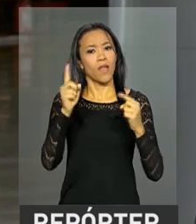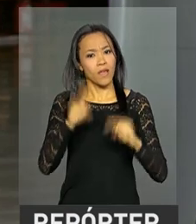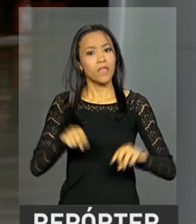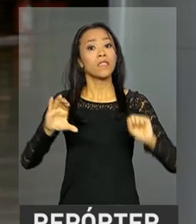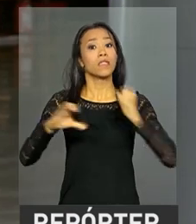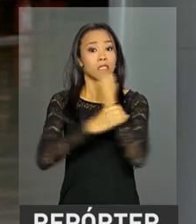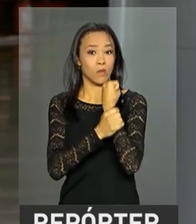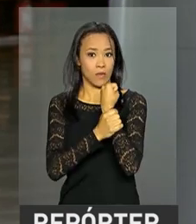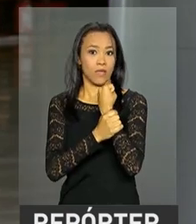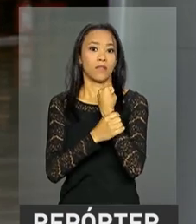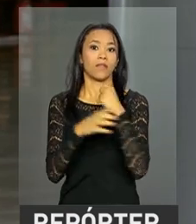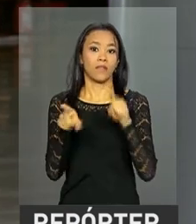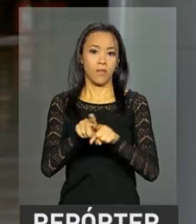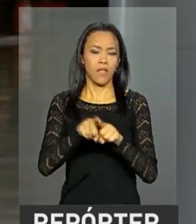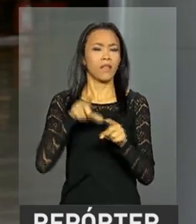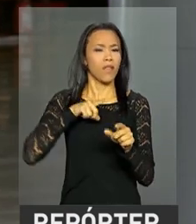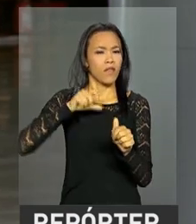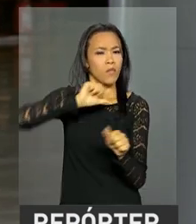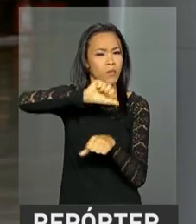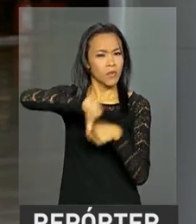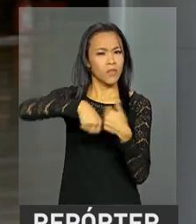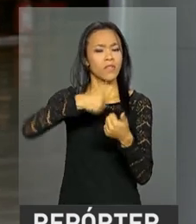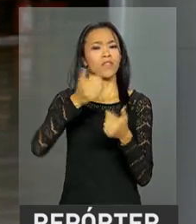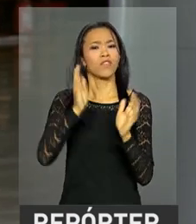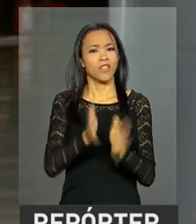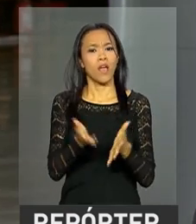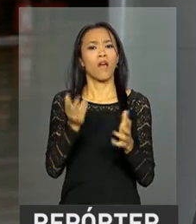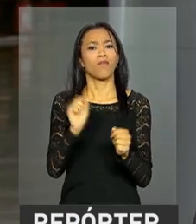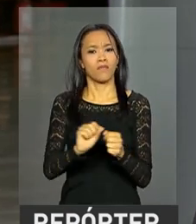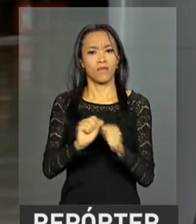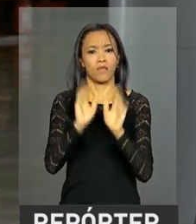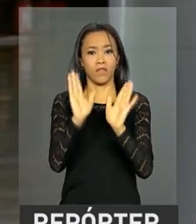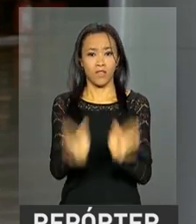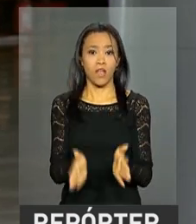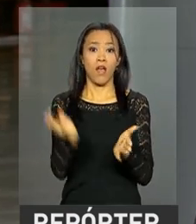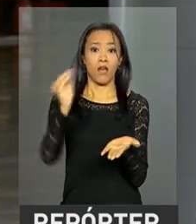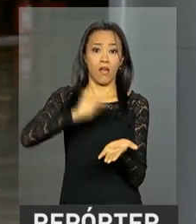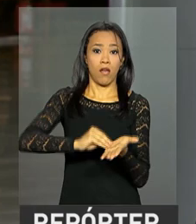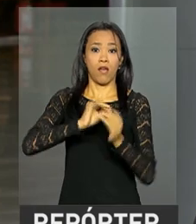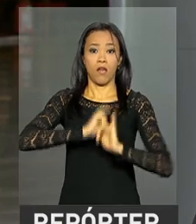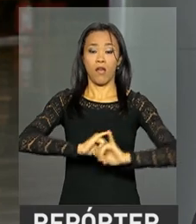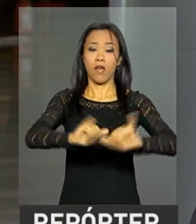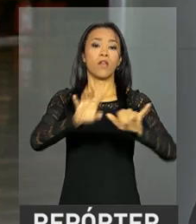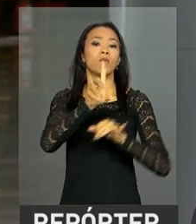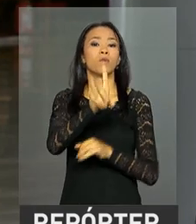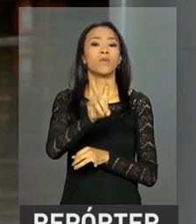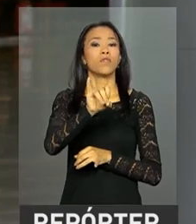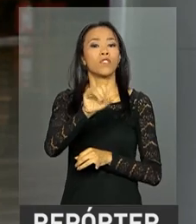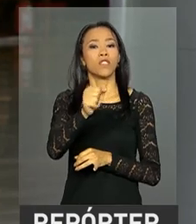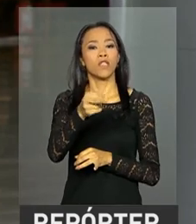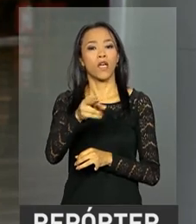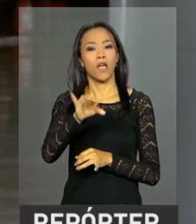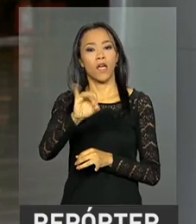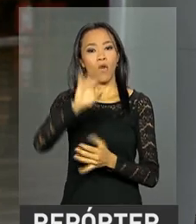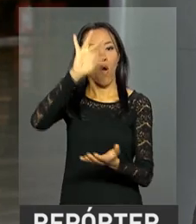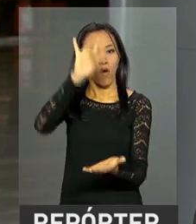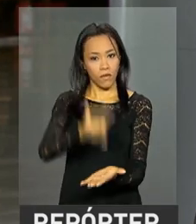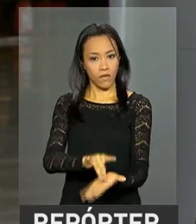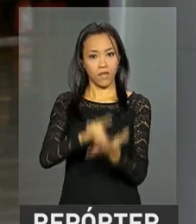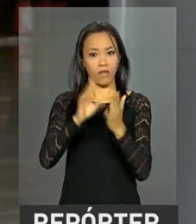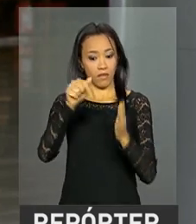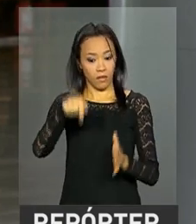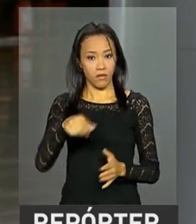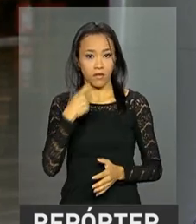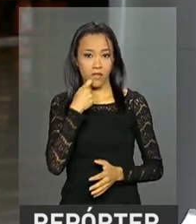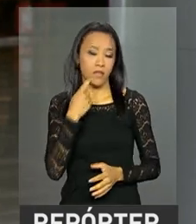Segurança Pública essas alterações Elas já foram efetivadas através de publicações no Diário Oficial da União desta sexta-feira Então